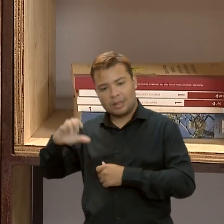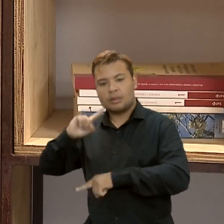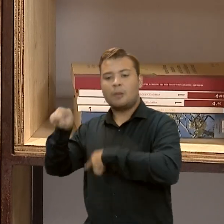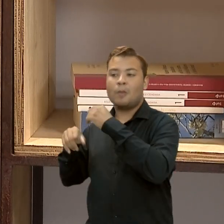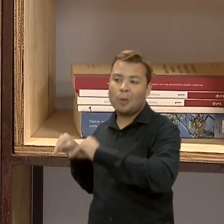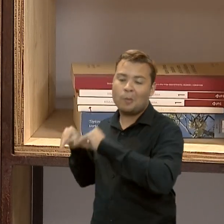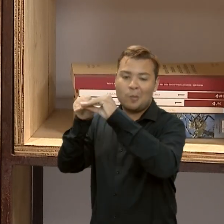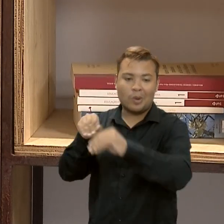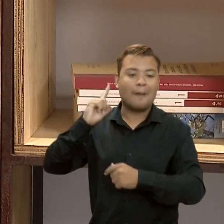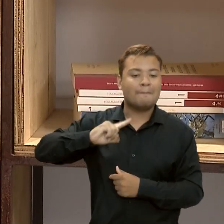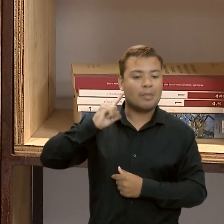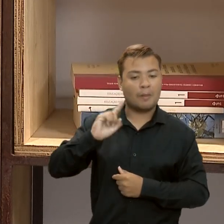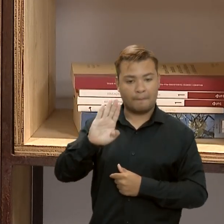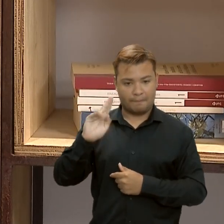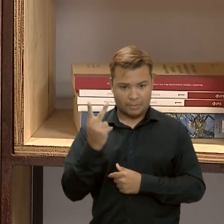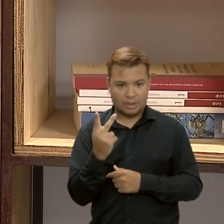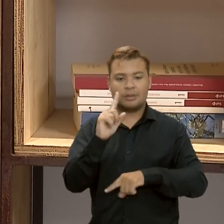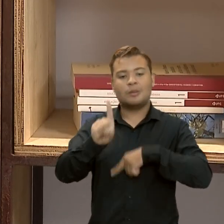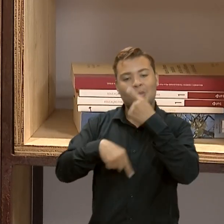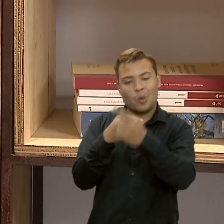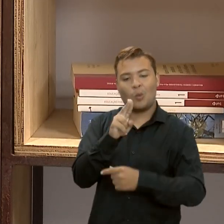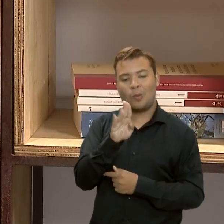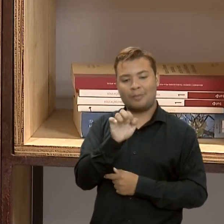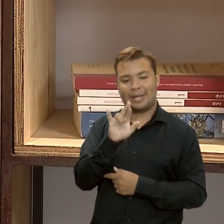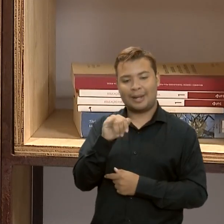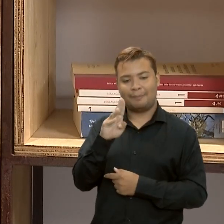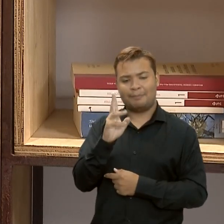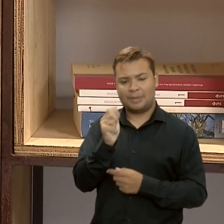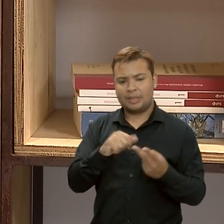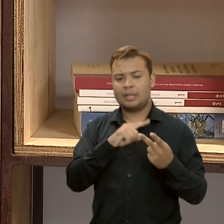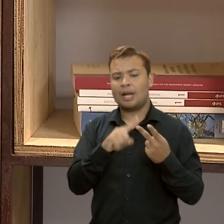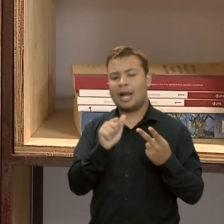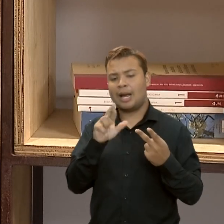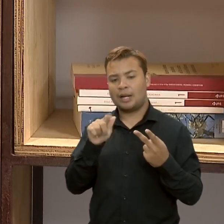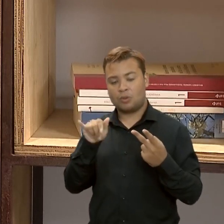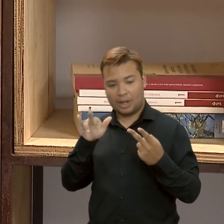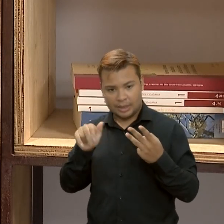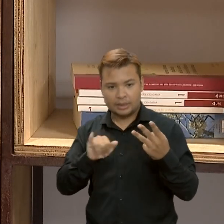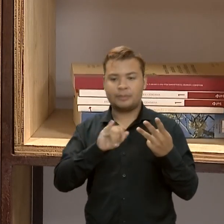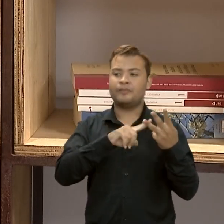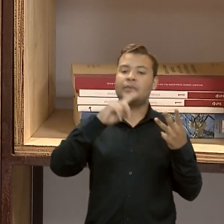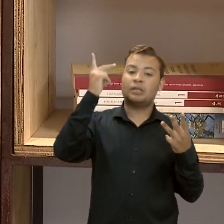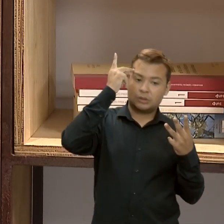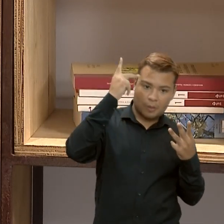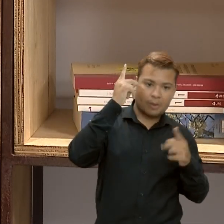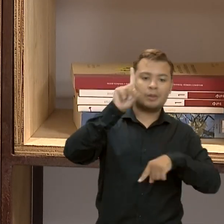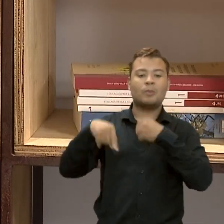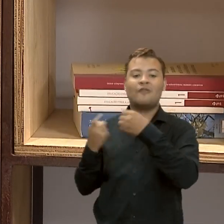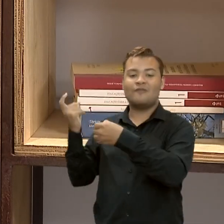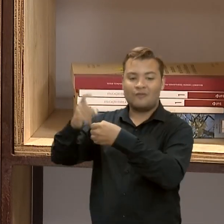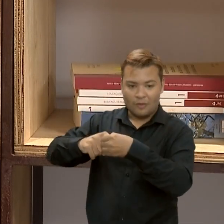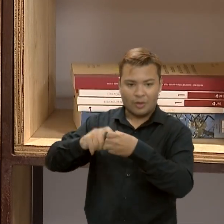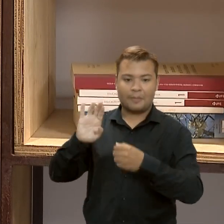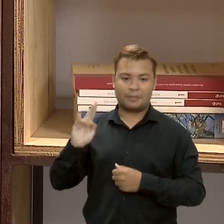em Belo Horizonte, depois Uberabinha, Araguari, São Paulo. Eles retornam a Belo Horizonte,